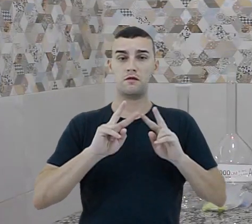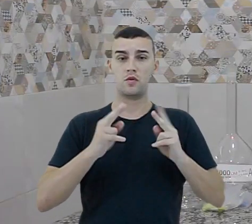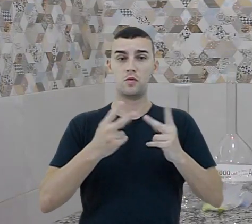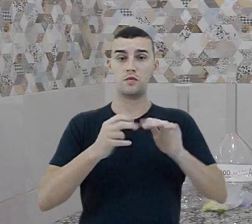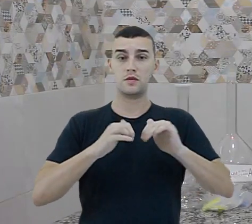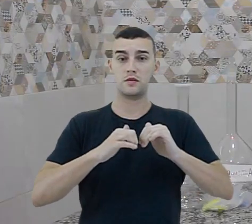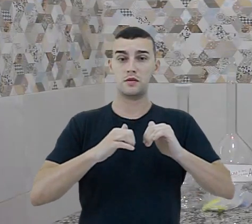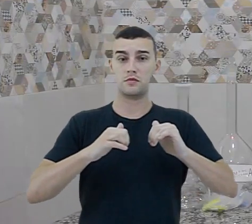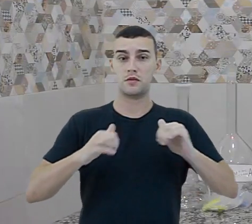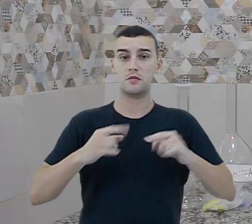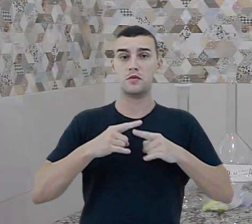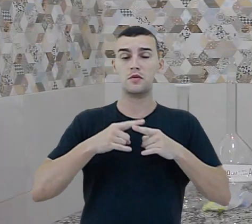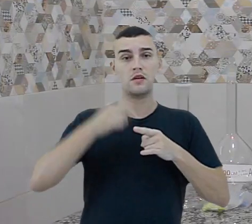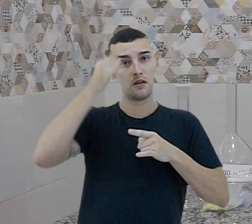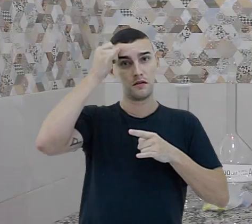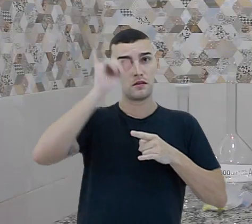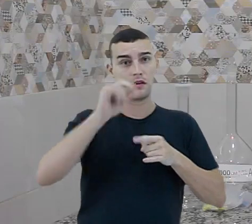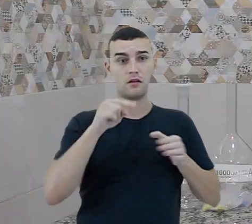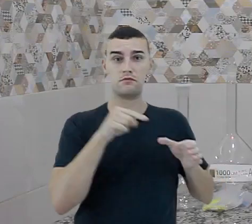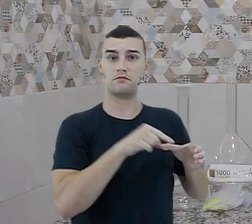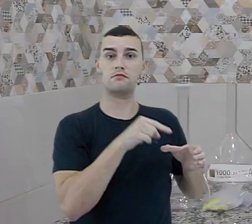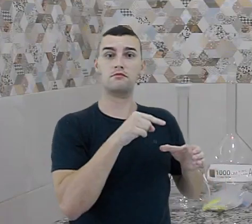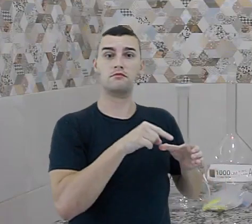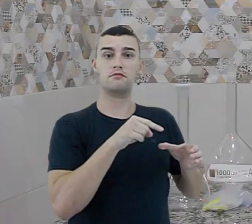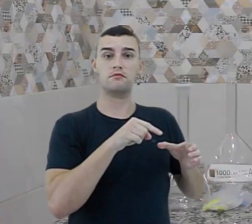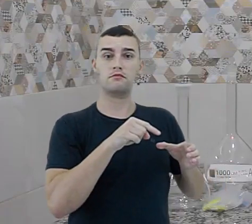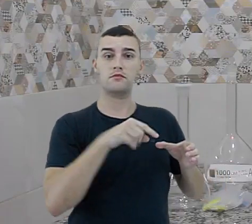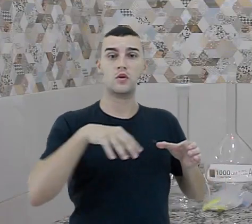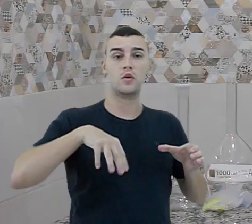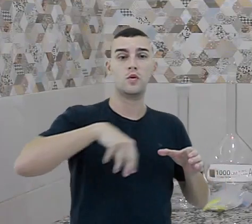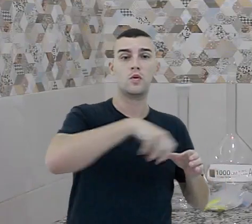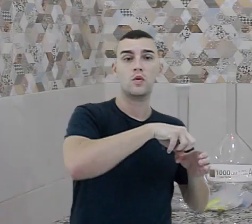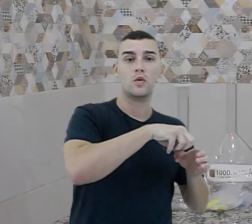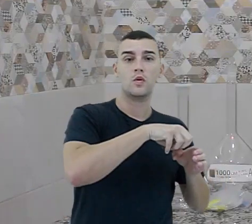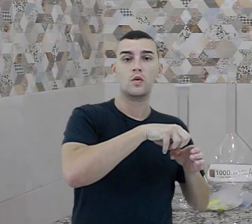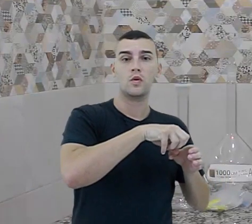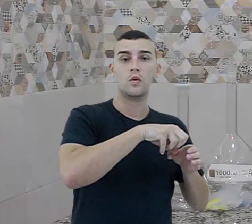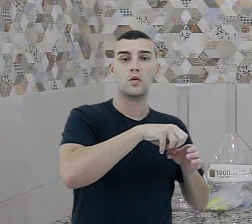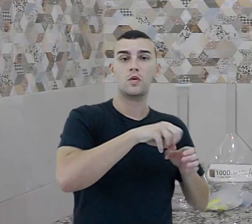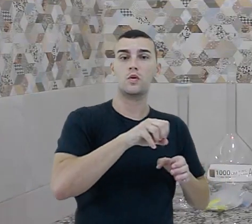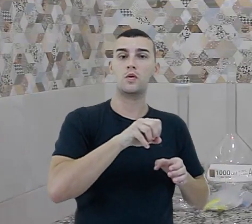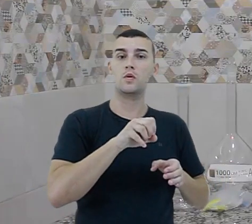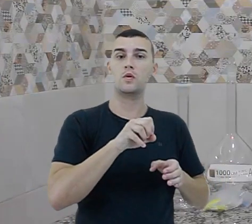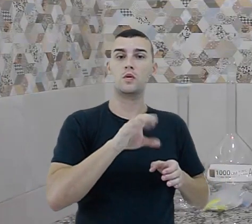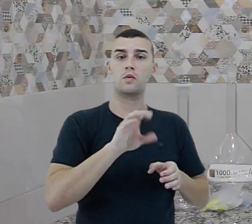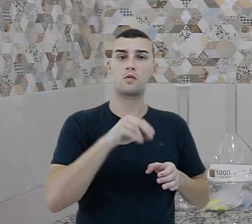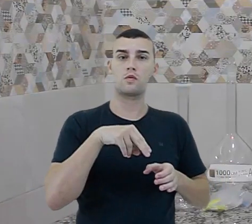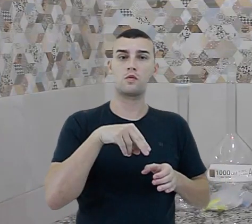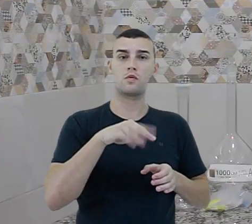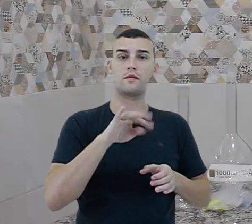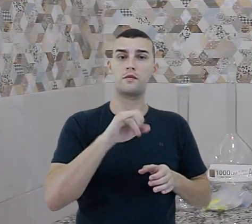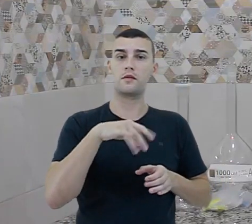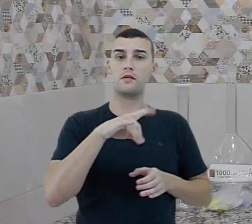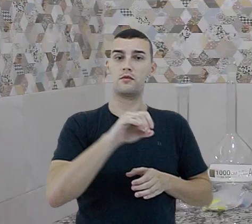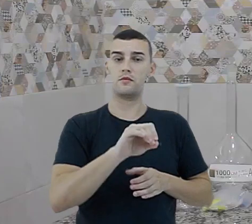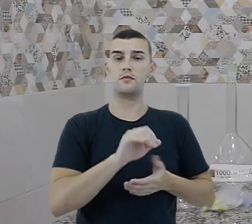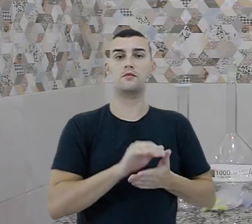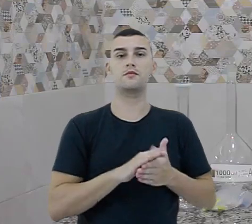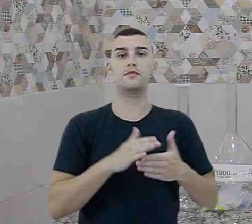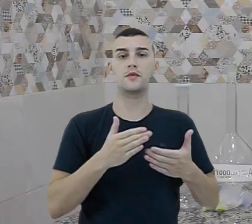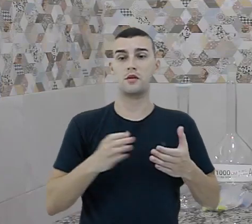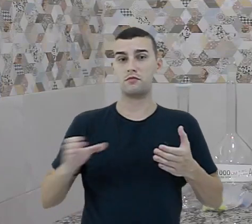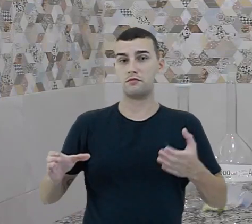eu preciso separar um volume para evitar a contaminação dessa solução estoque. Então eu vou utilizar o bastão de vidro para fazer